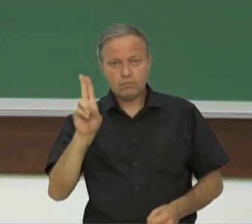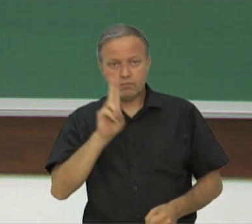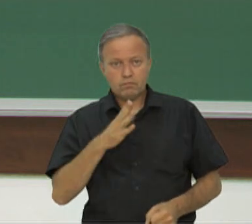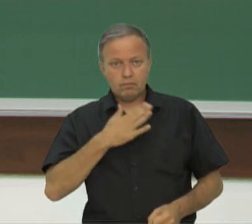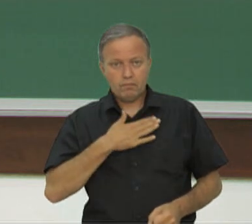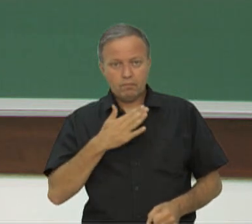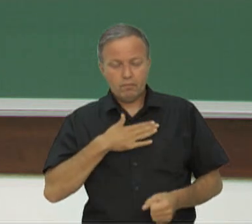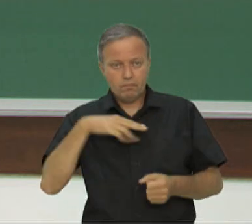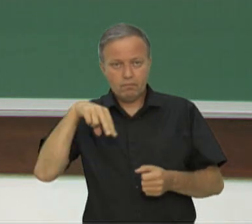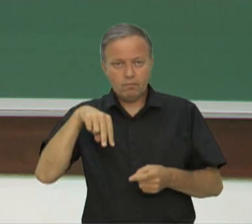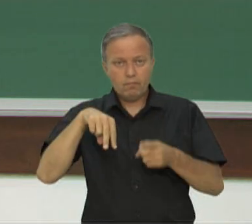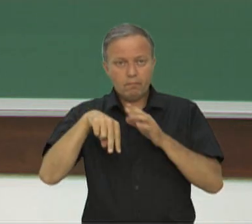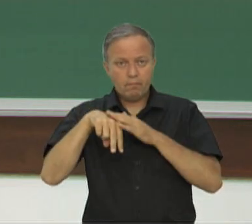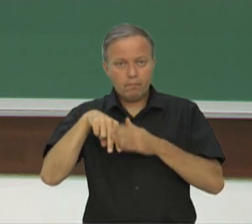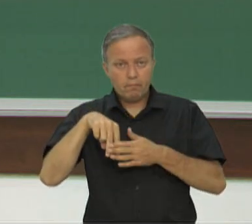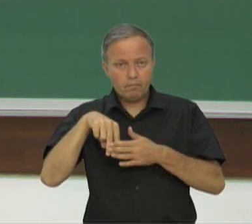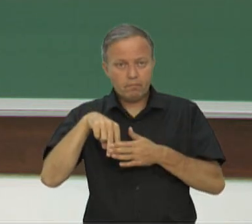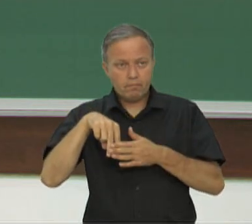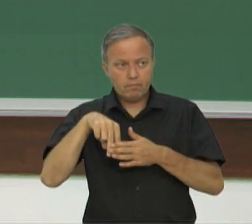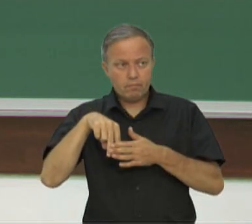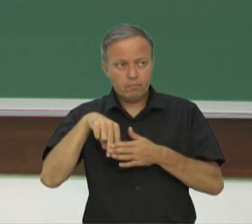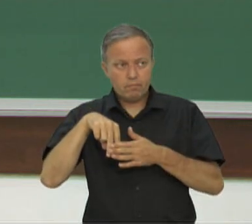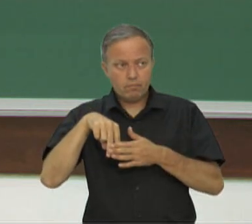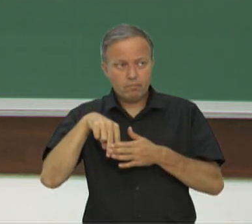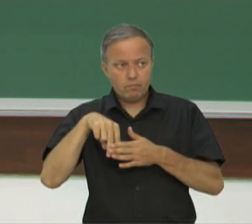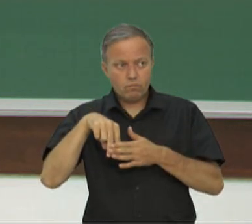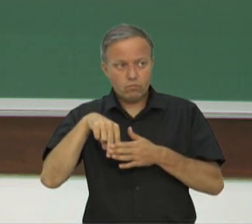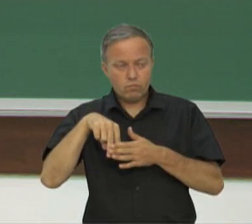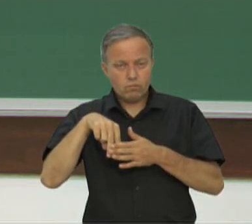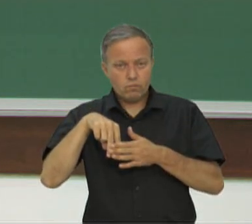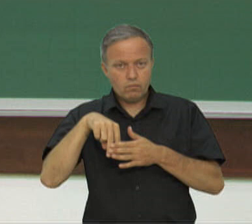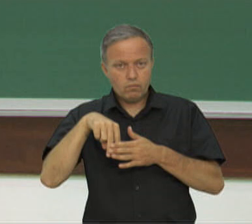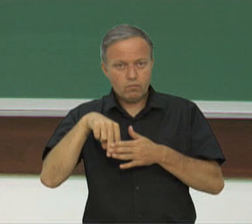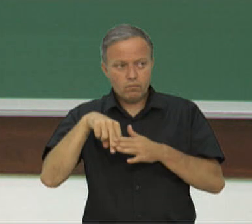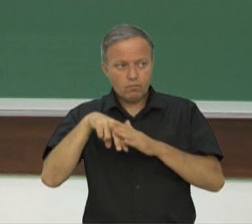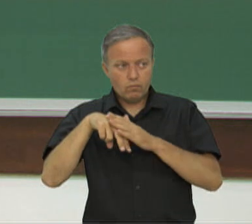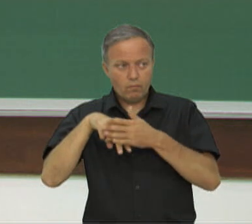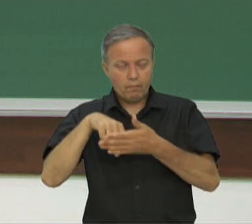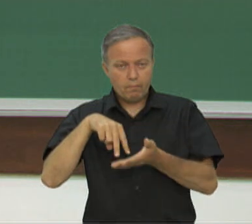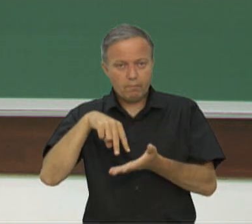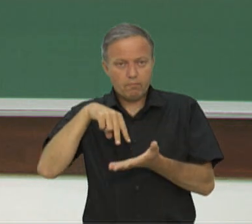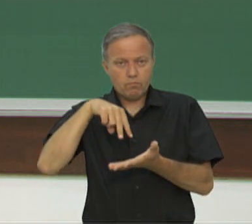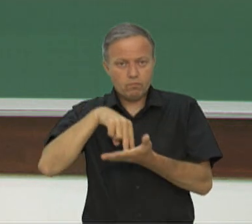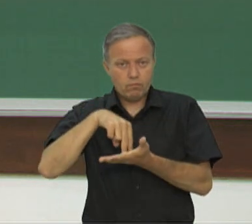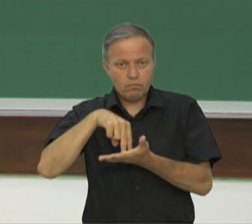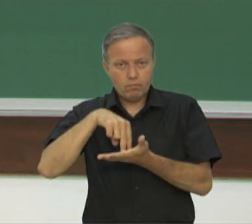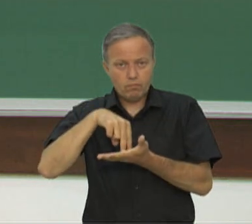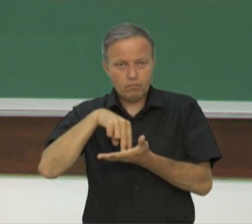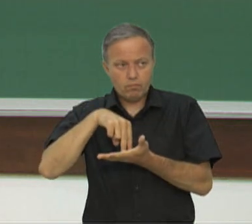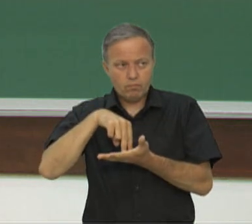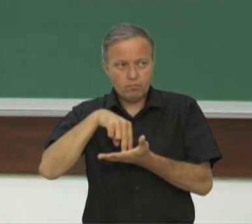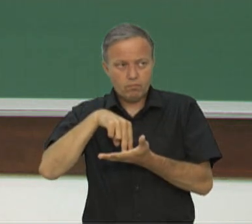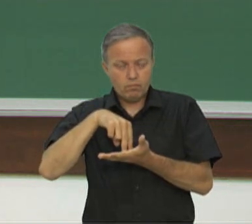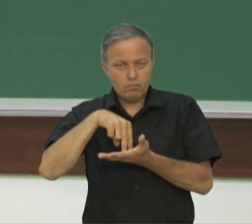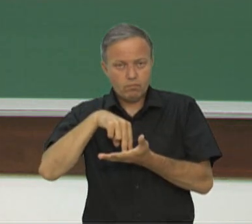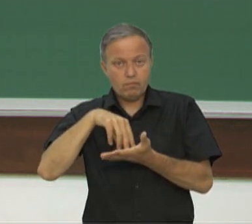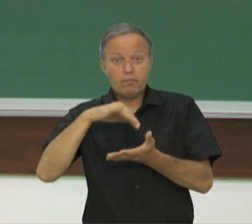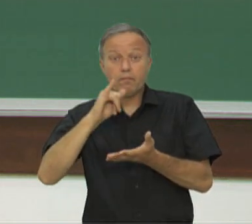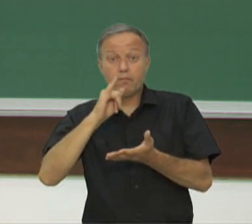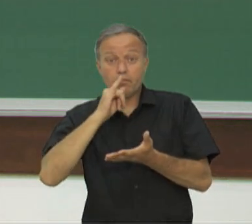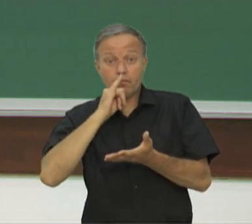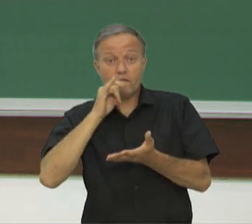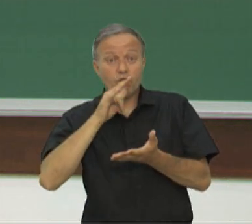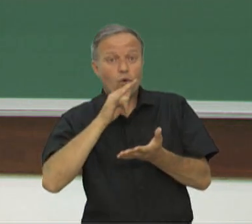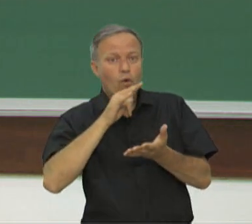fazer a performance, certo? Quando eu vou fazer uma pintura em uma